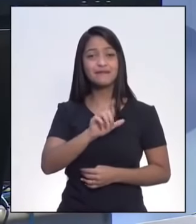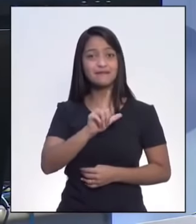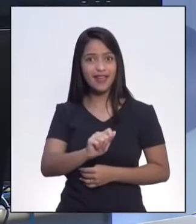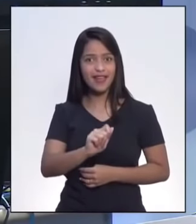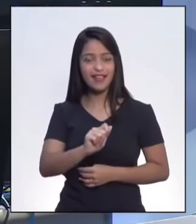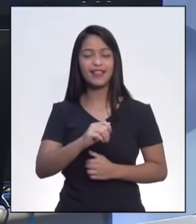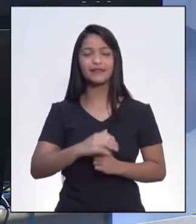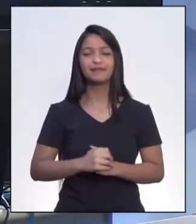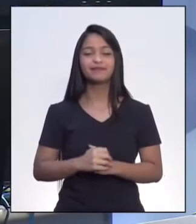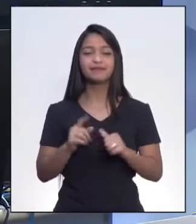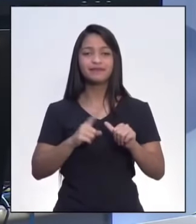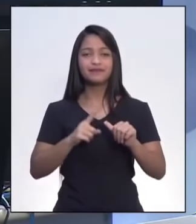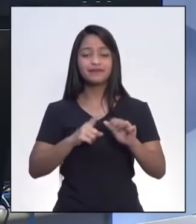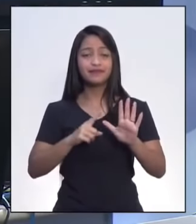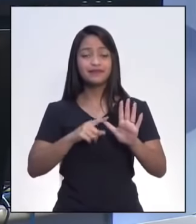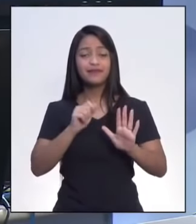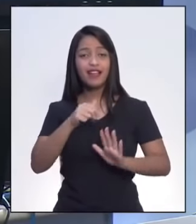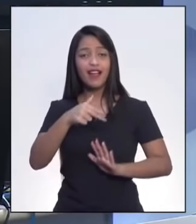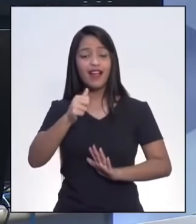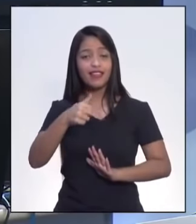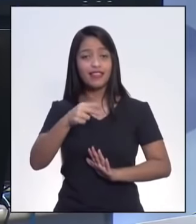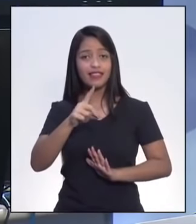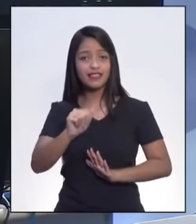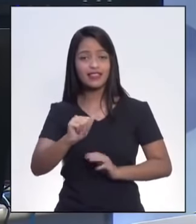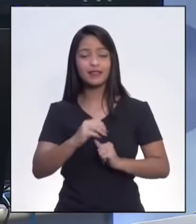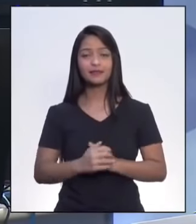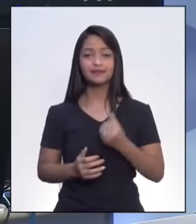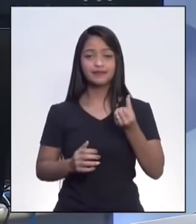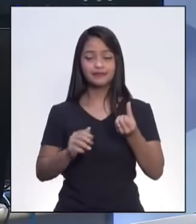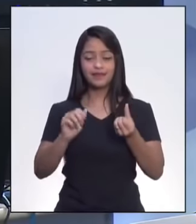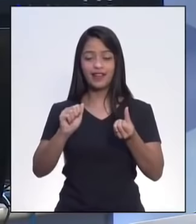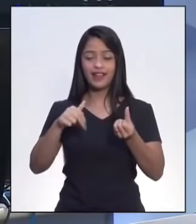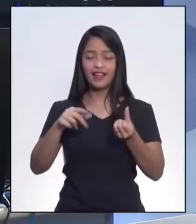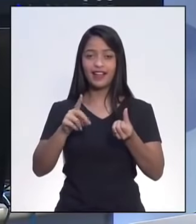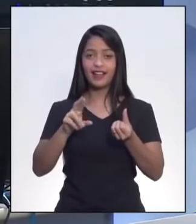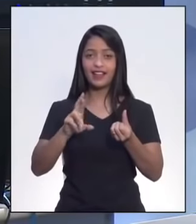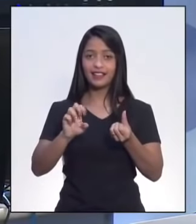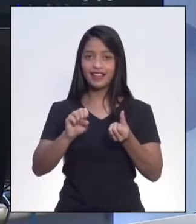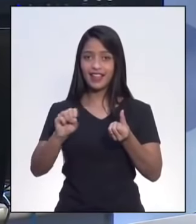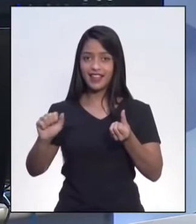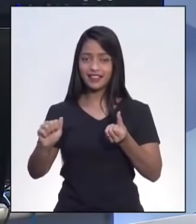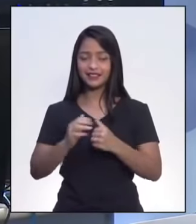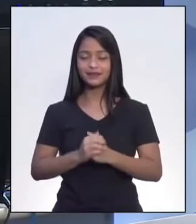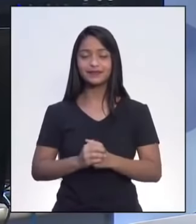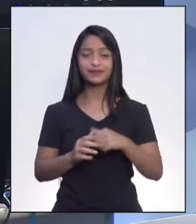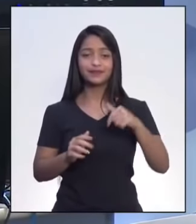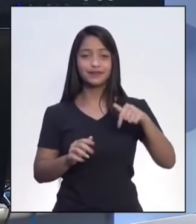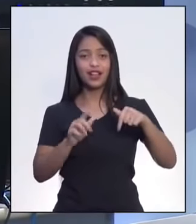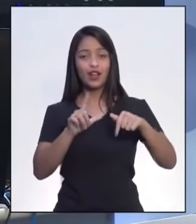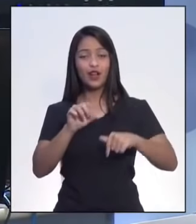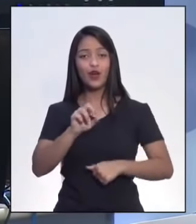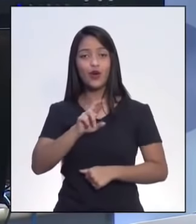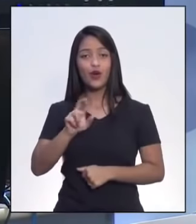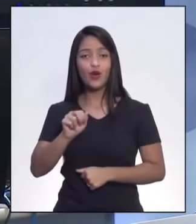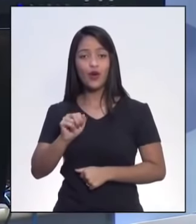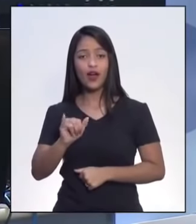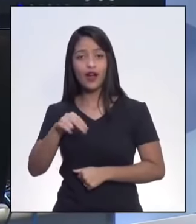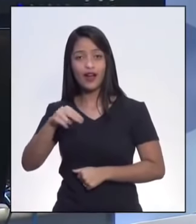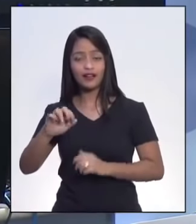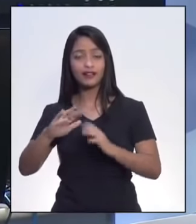EE Paulo Duarte, Andressa Soares, Lohane de Jesus, da EE